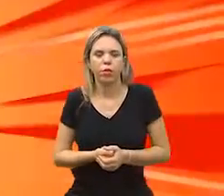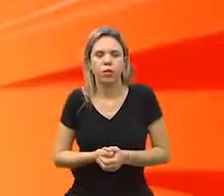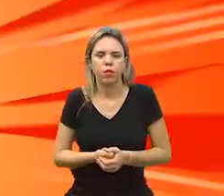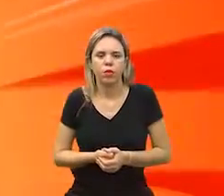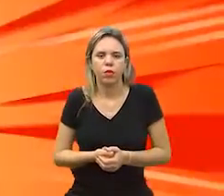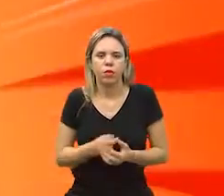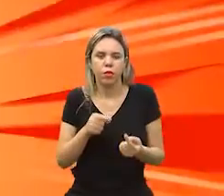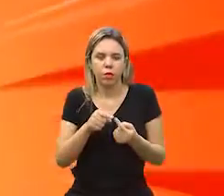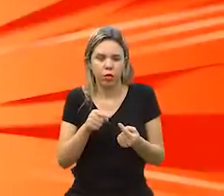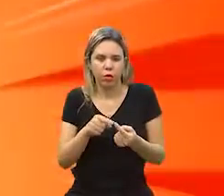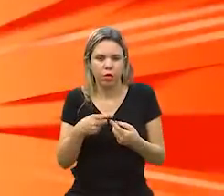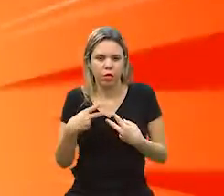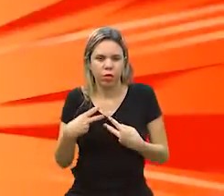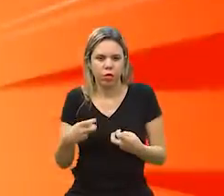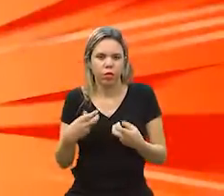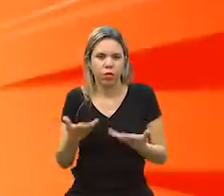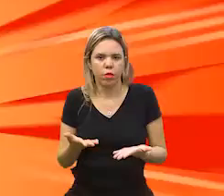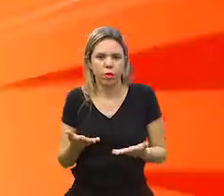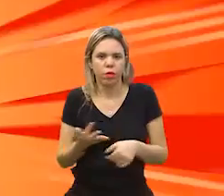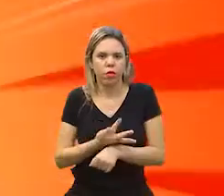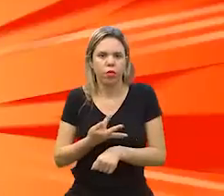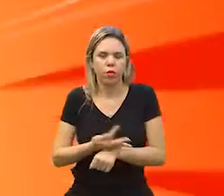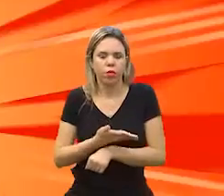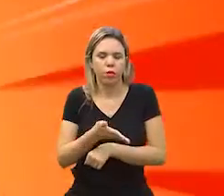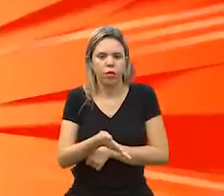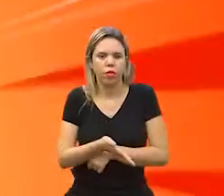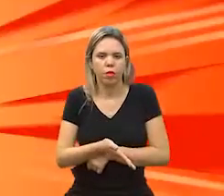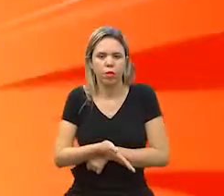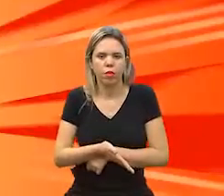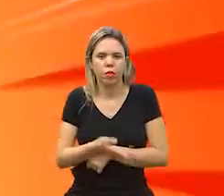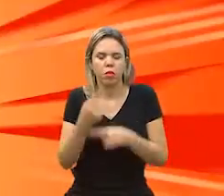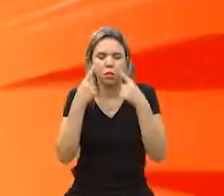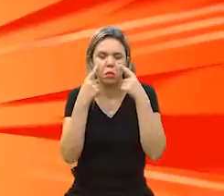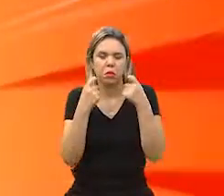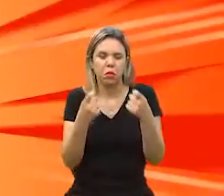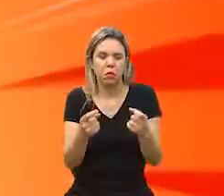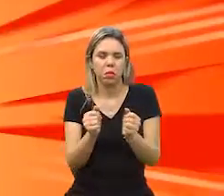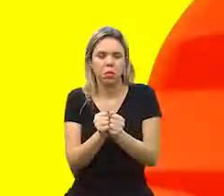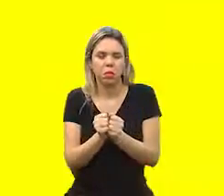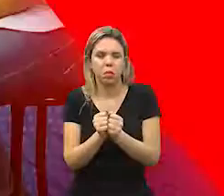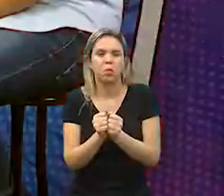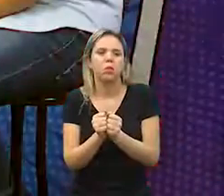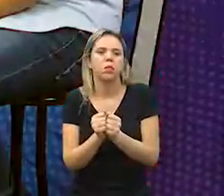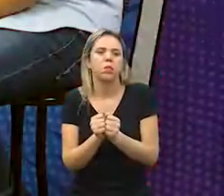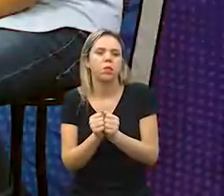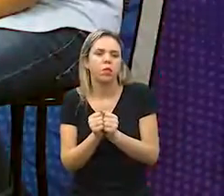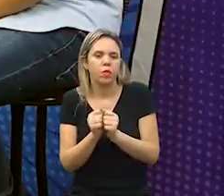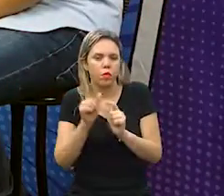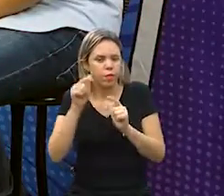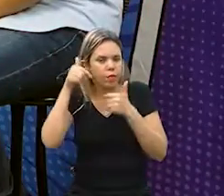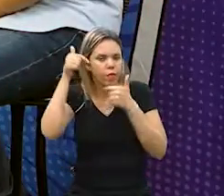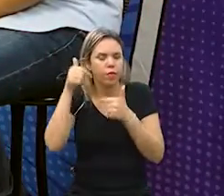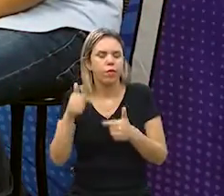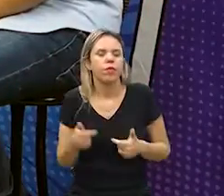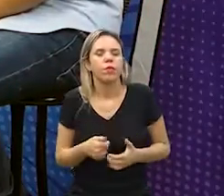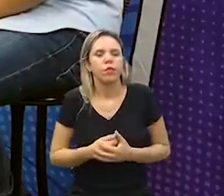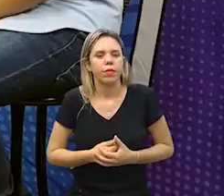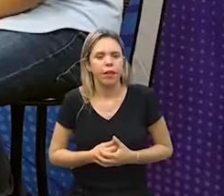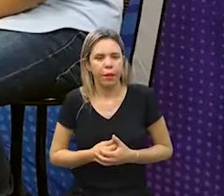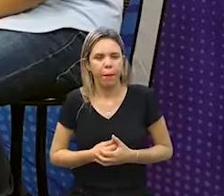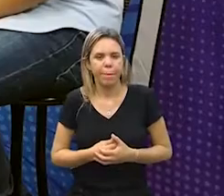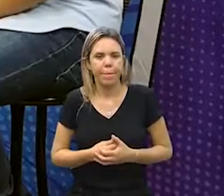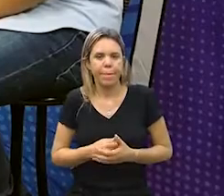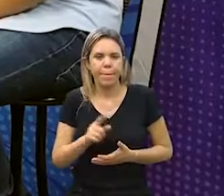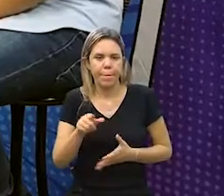Eu me identifiquei, eu me vi, eu passei por isso, né? Eu chorei junto com o personagem. Então,